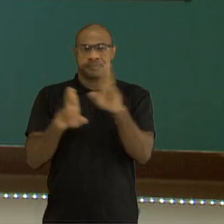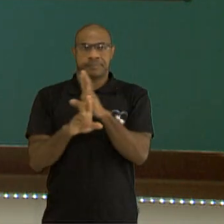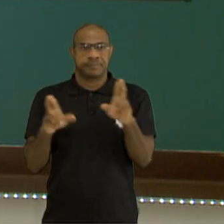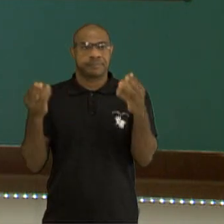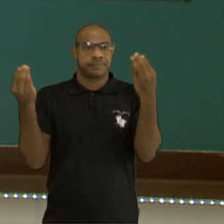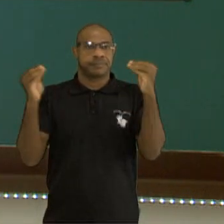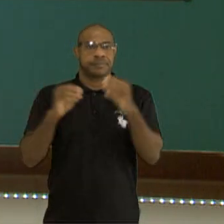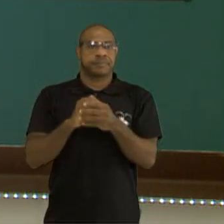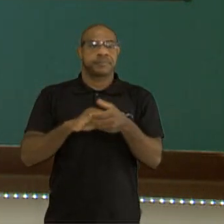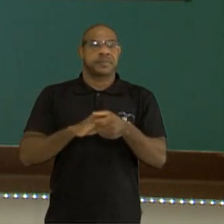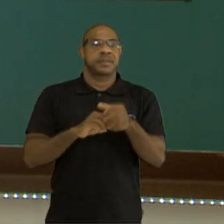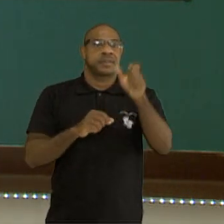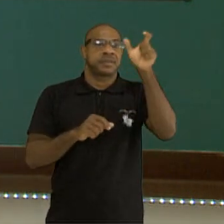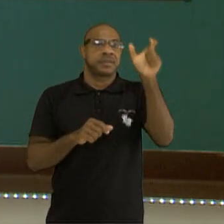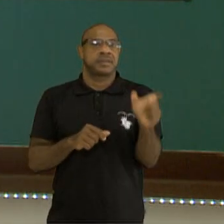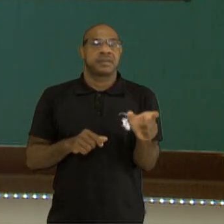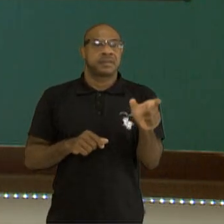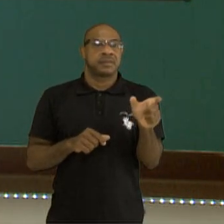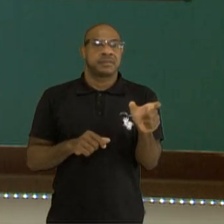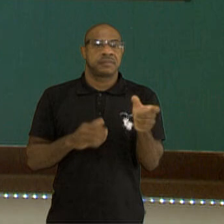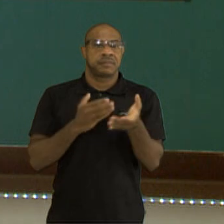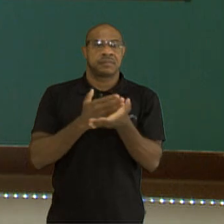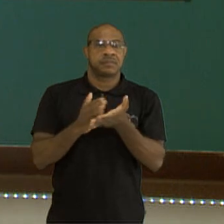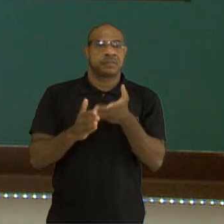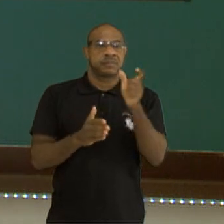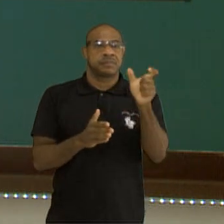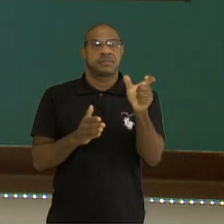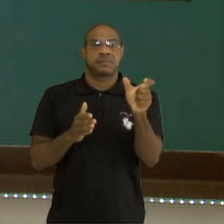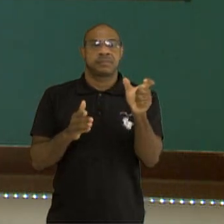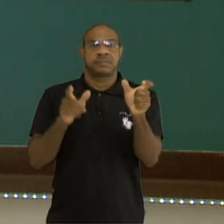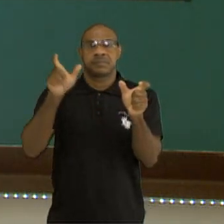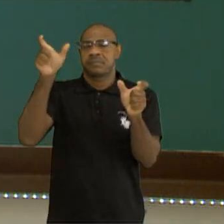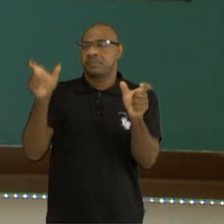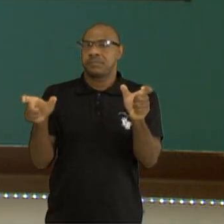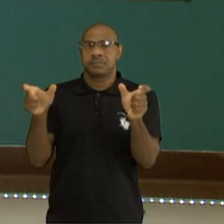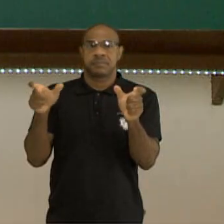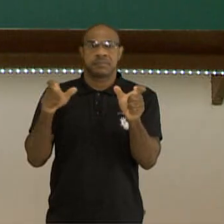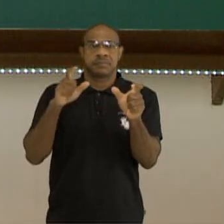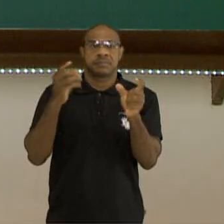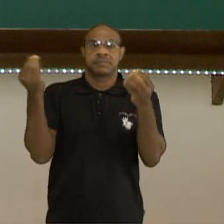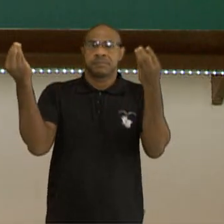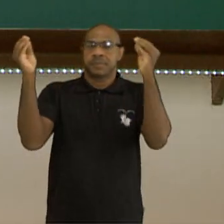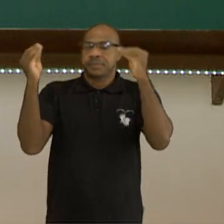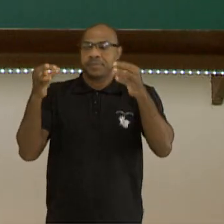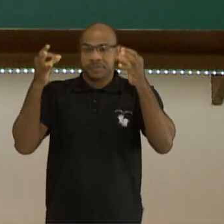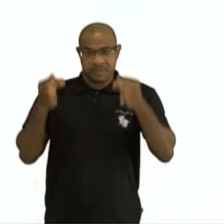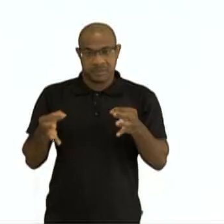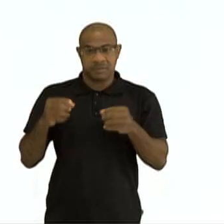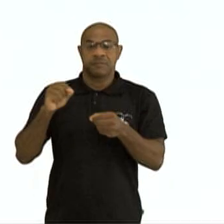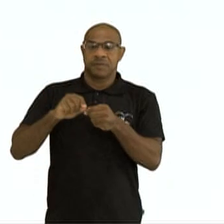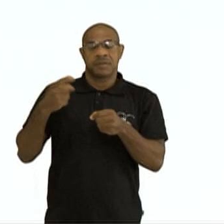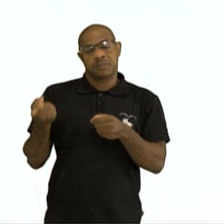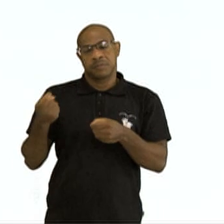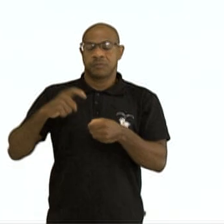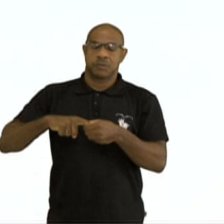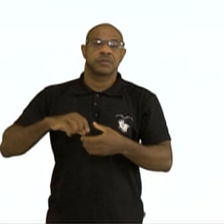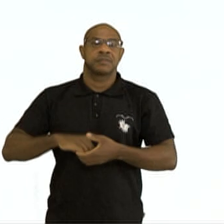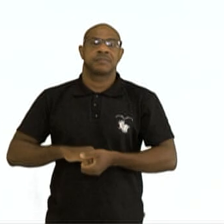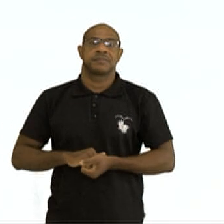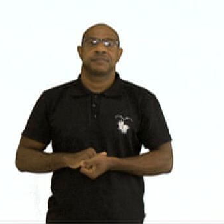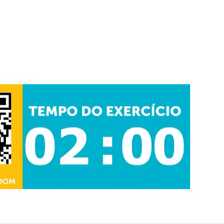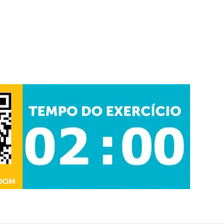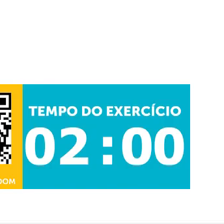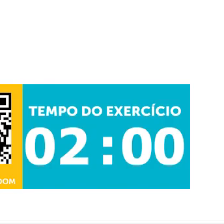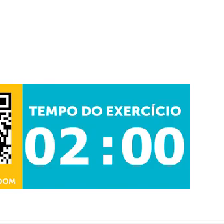frase começa aqui e termina aqui, ó. Então, vocês precisam colocar a letrinha no lugar certo. Façam aí que eu já volto.